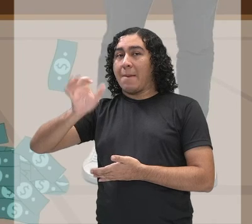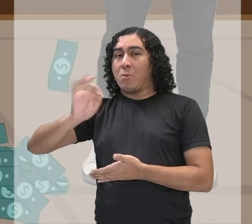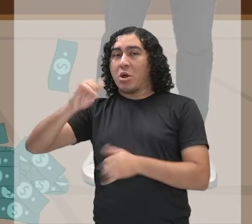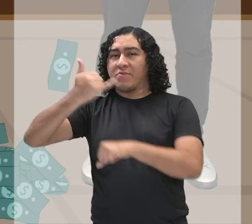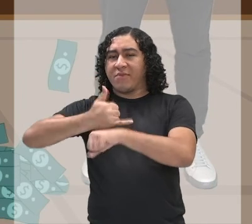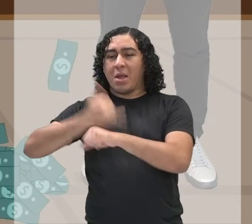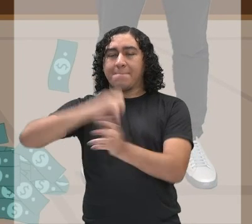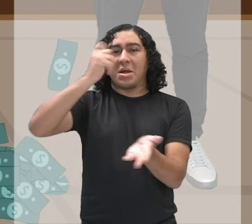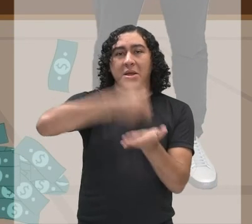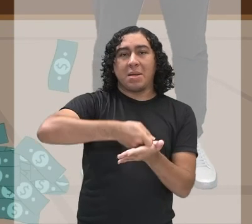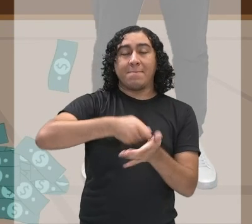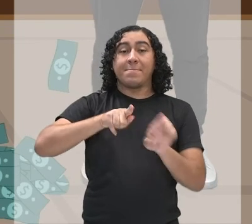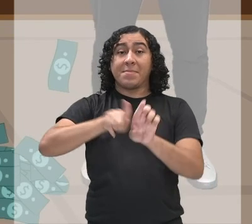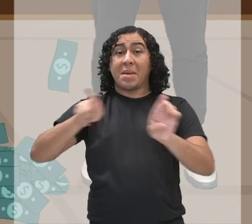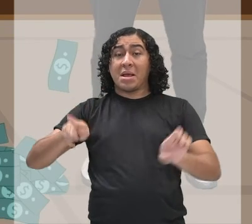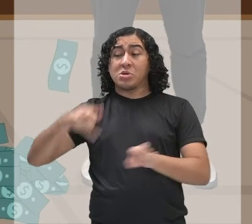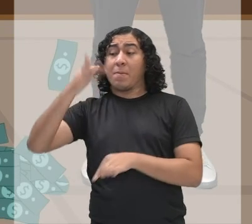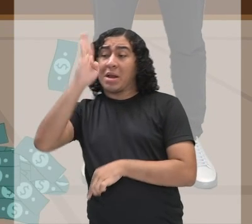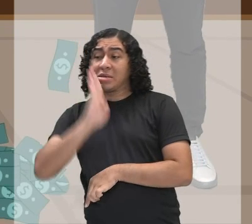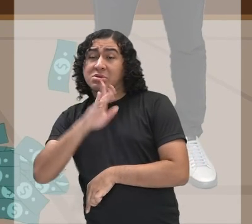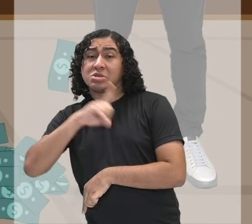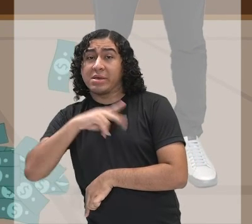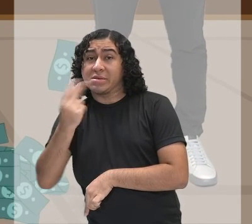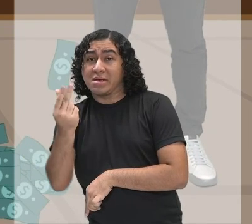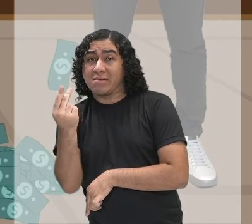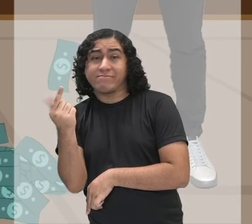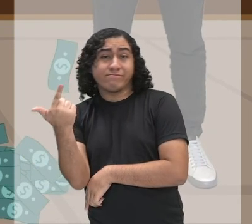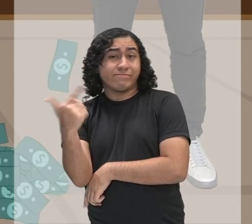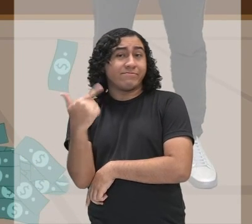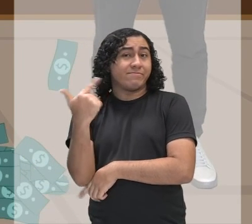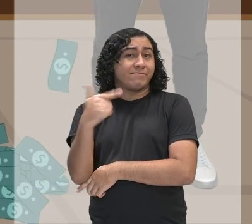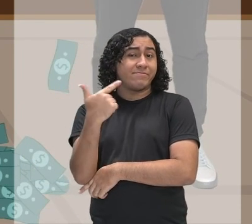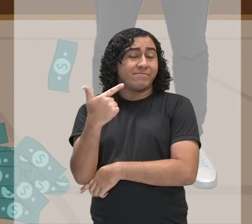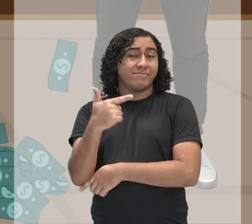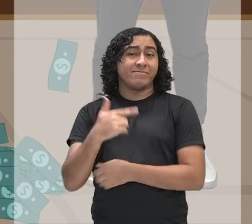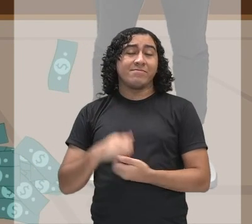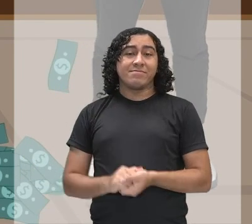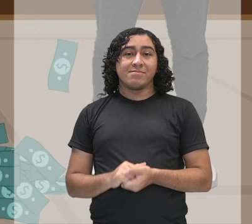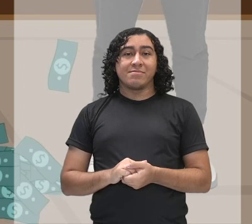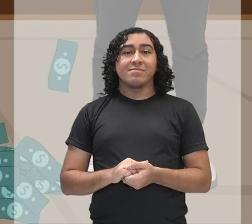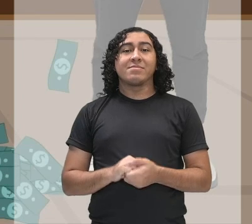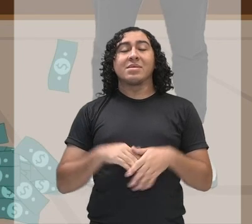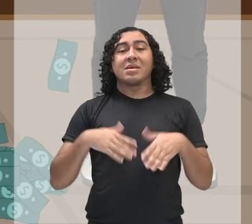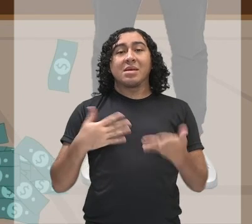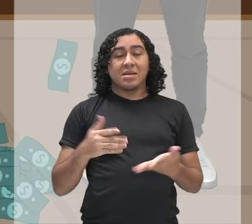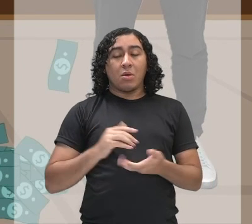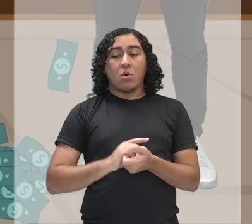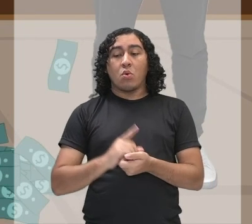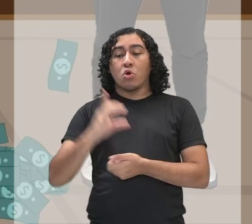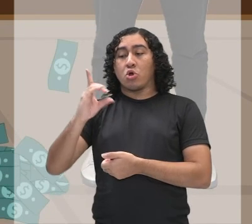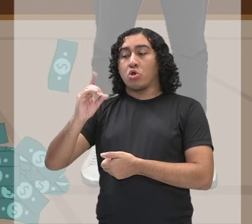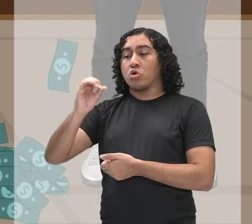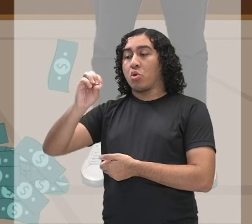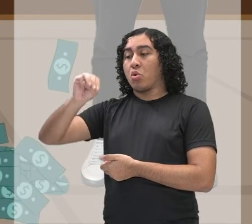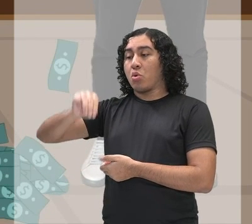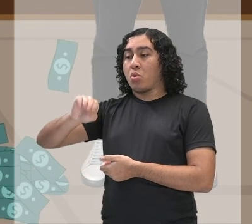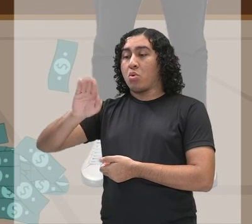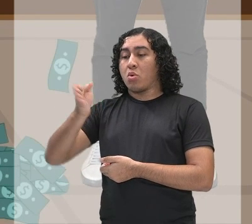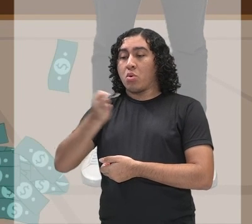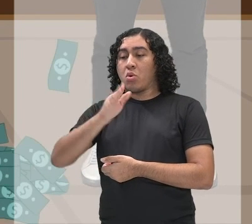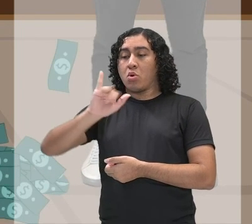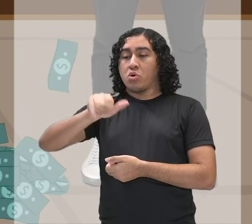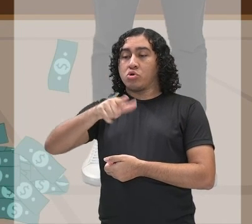de tudo é que o Brasil não tinha esse dinheiro, né? Então, Dom João VI era outro